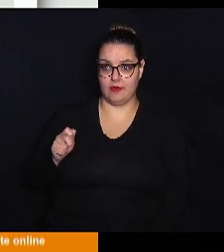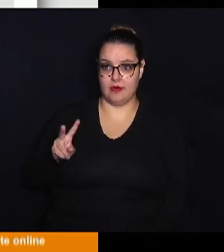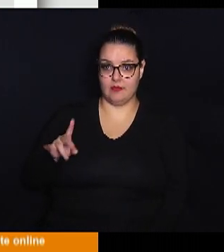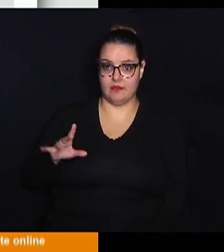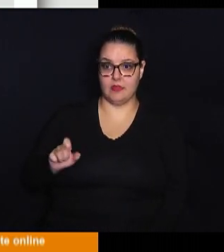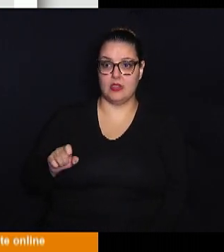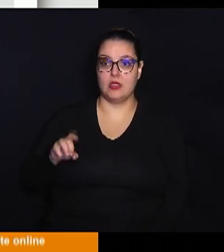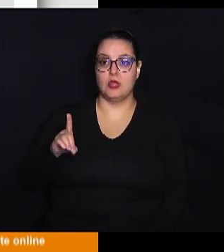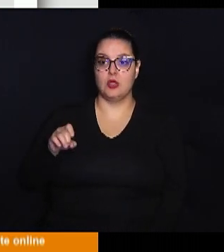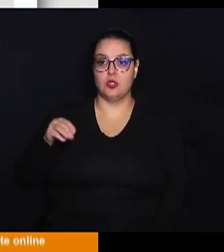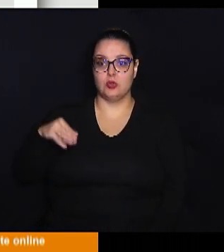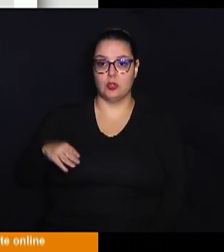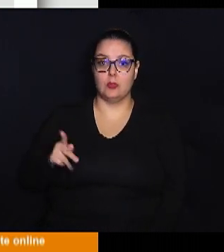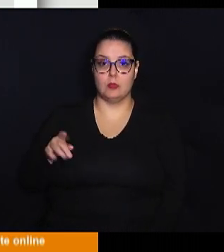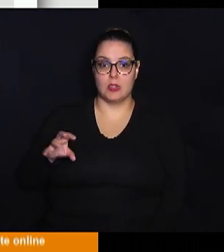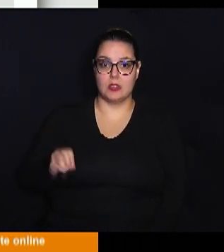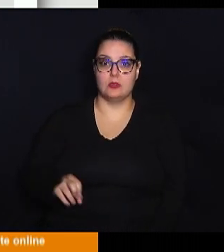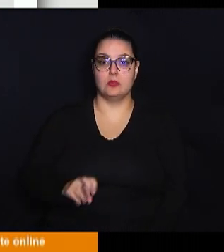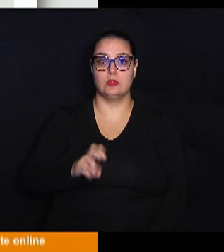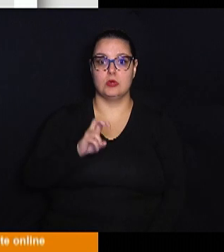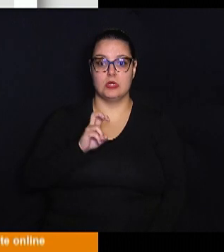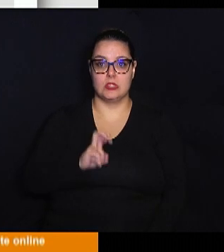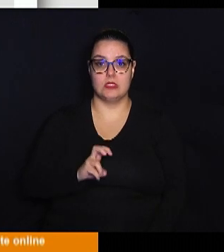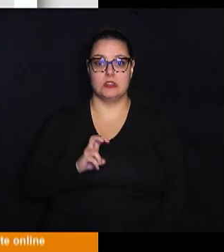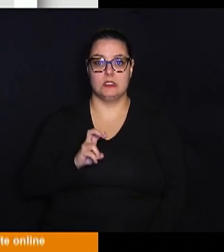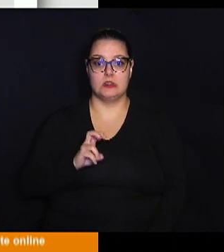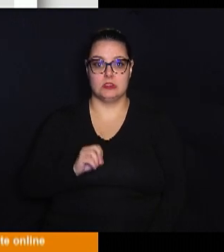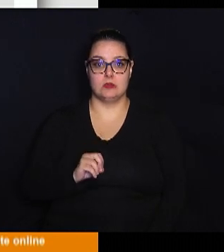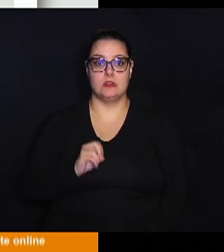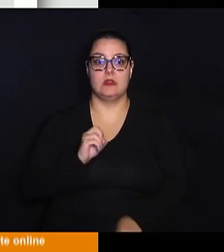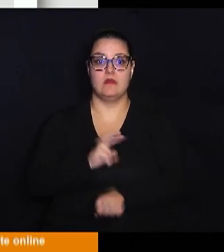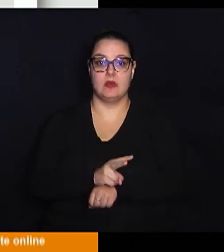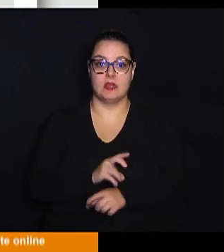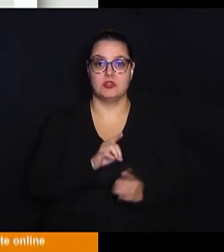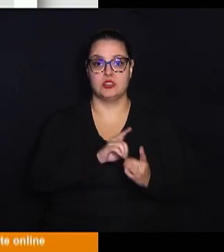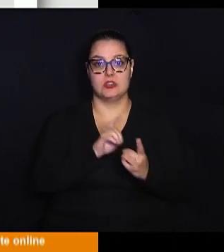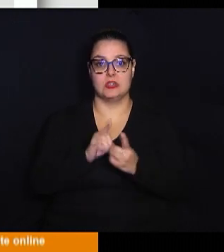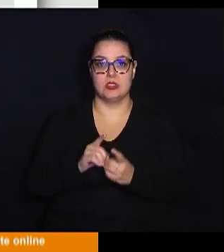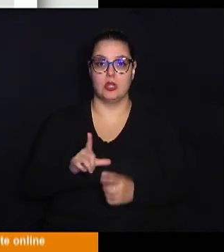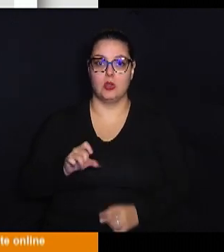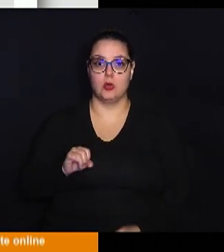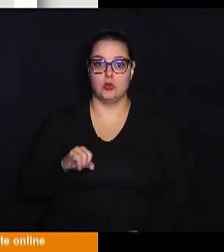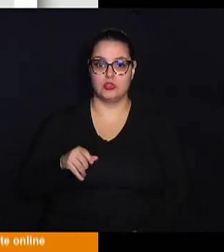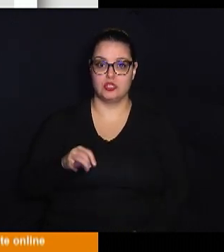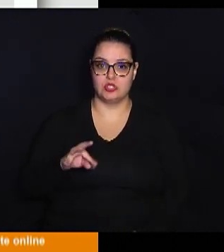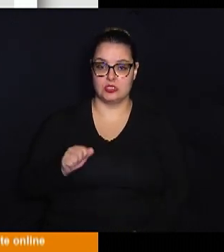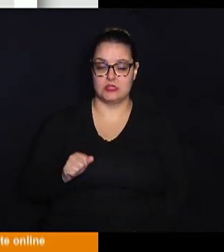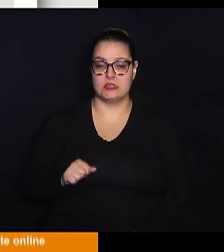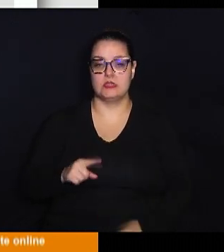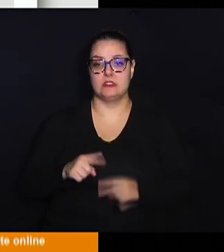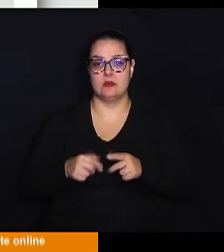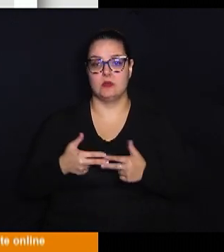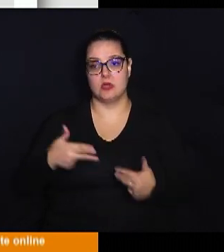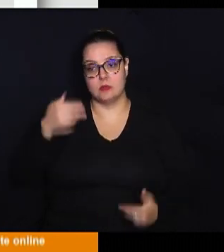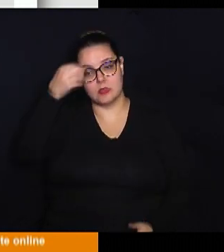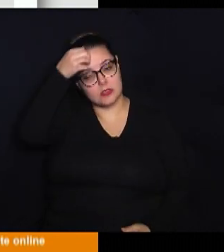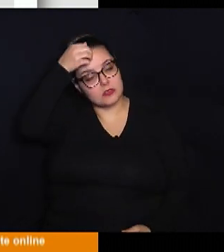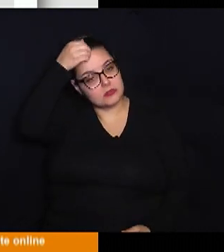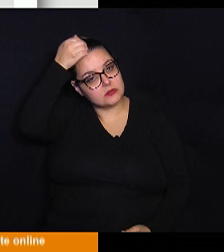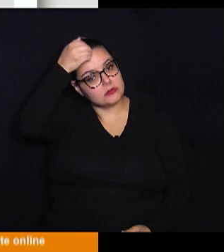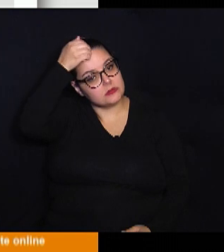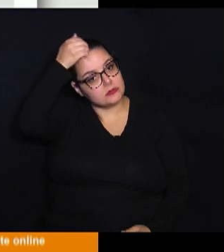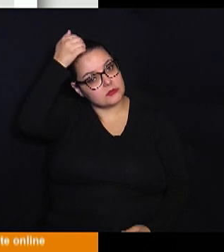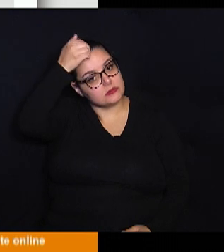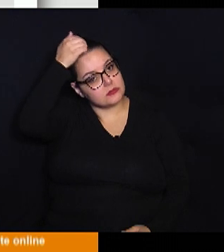vagas de atendente de lojas e mercados para moradores em Campinas para realizar reposição de